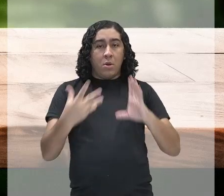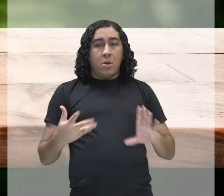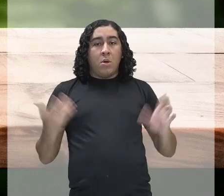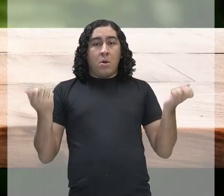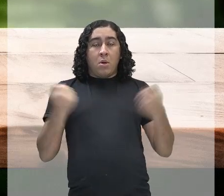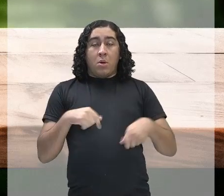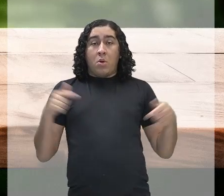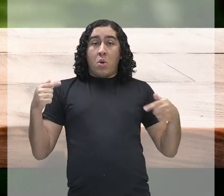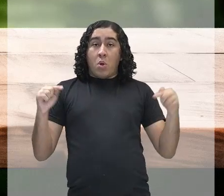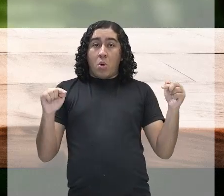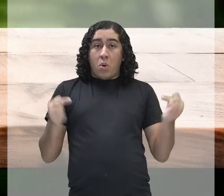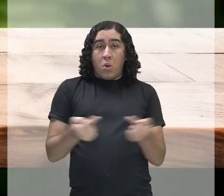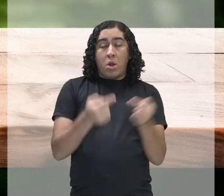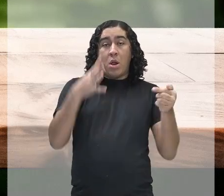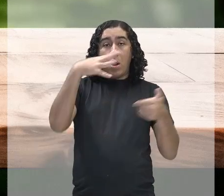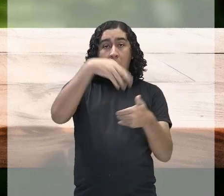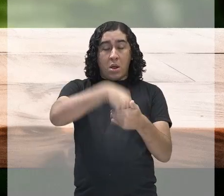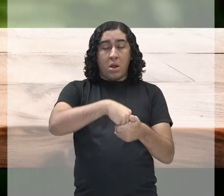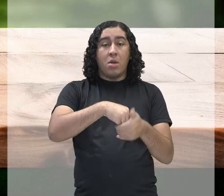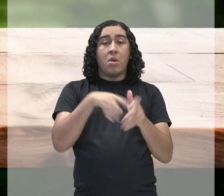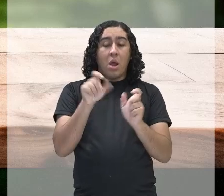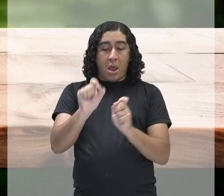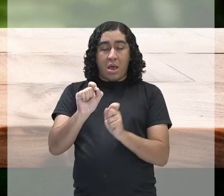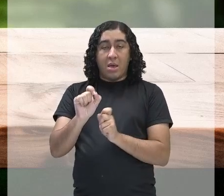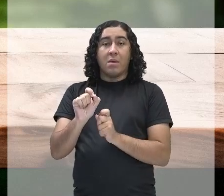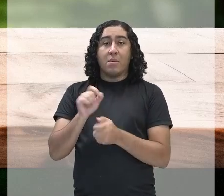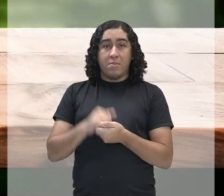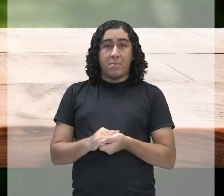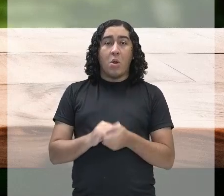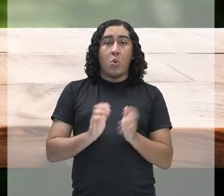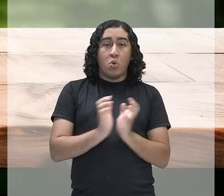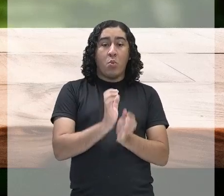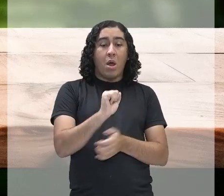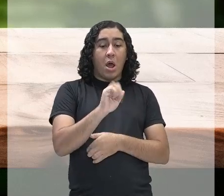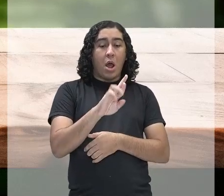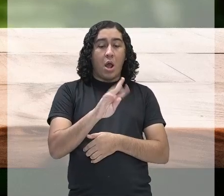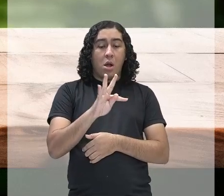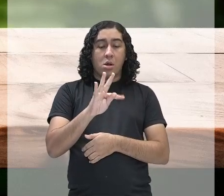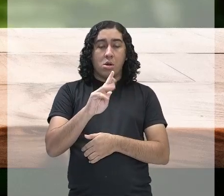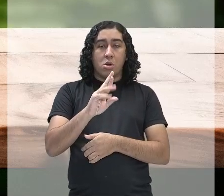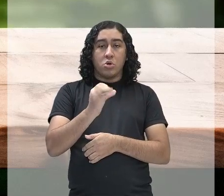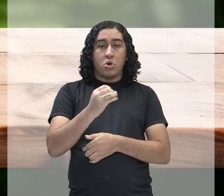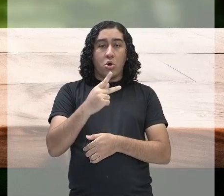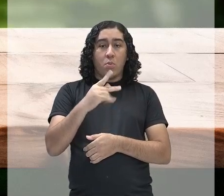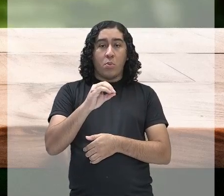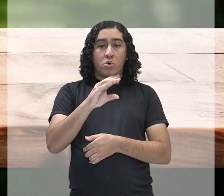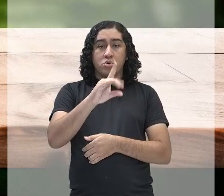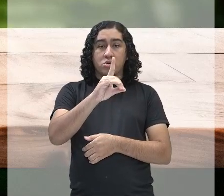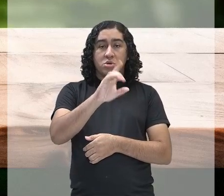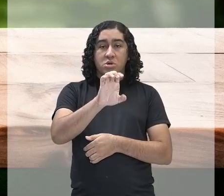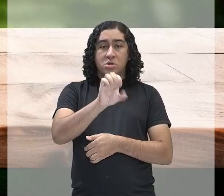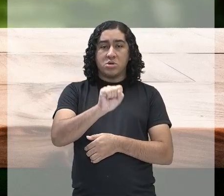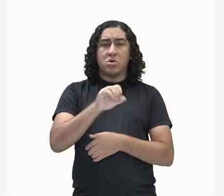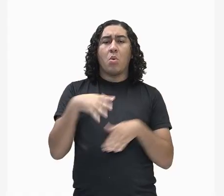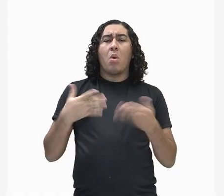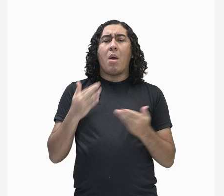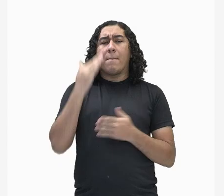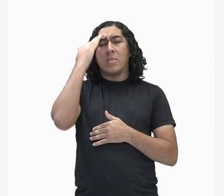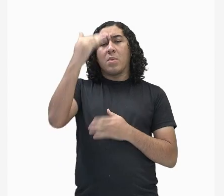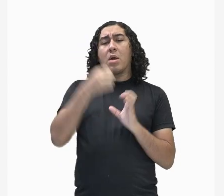ela fique dentro dos artrópodes. E a gente vai relembrar qual é a principal característica dos artrópodes.